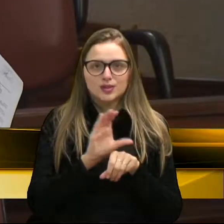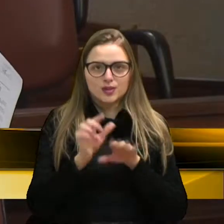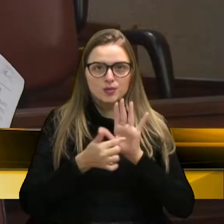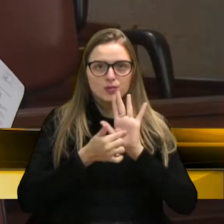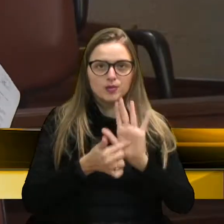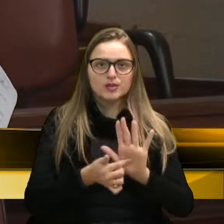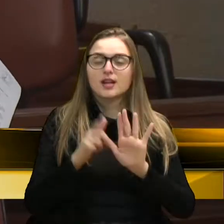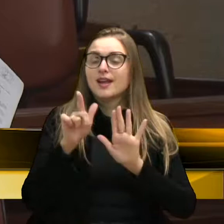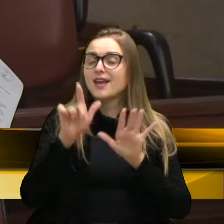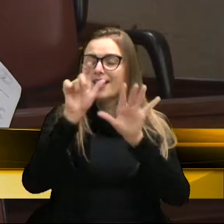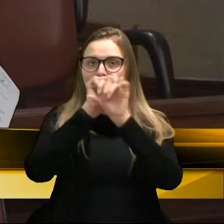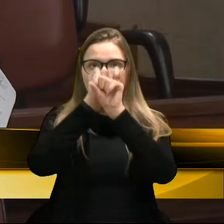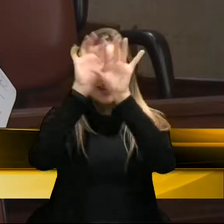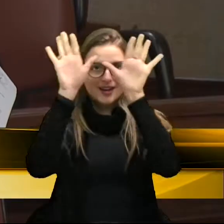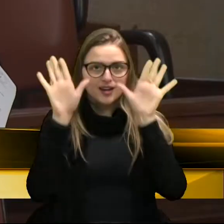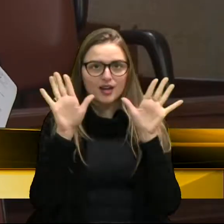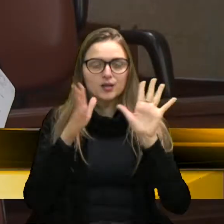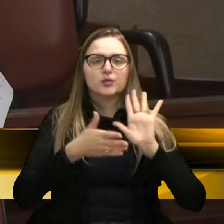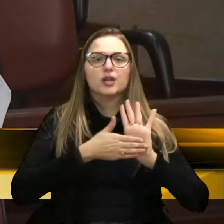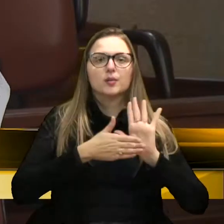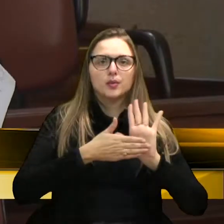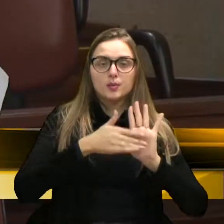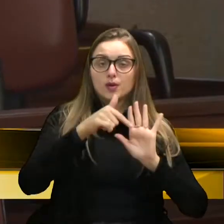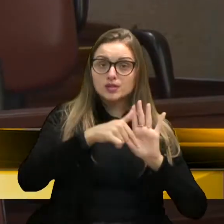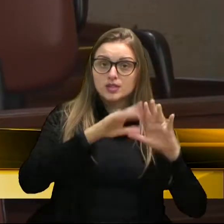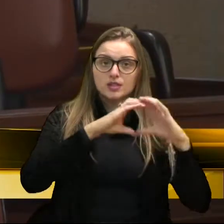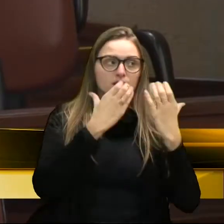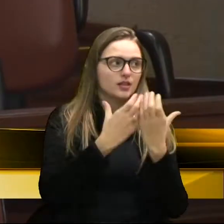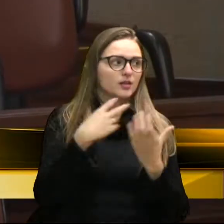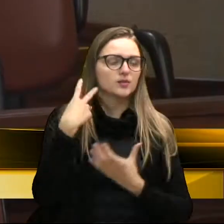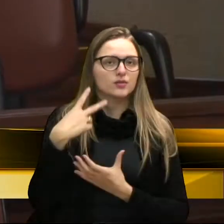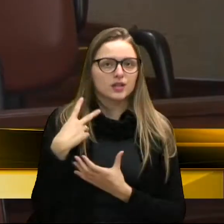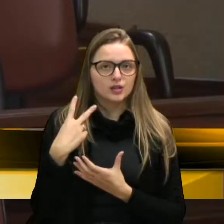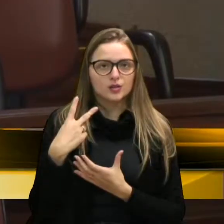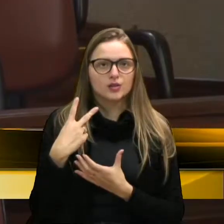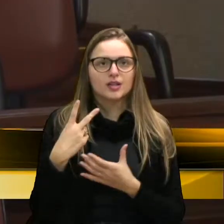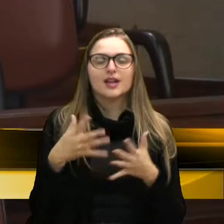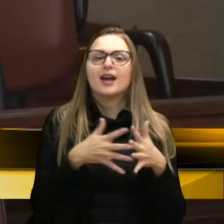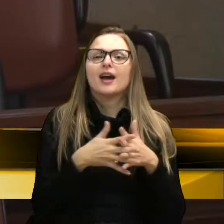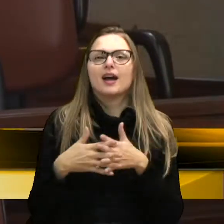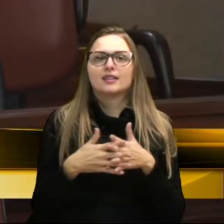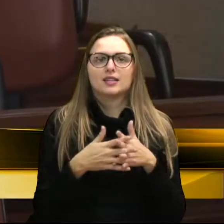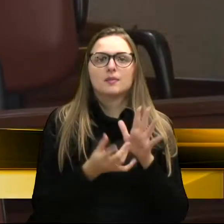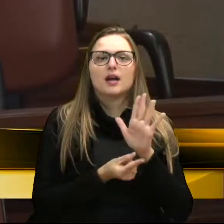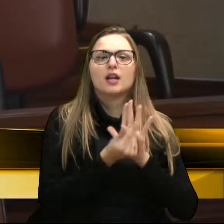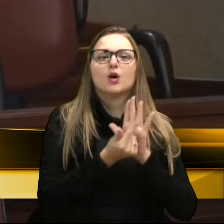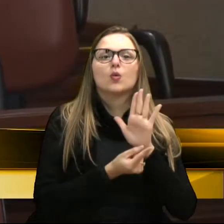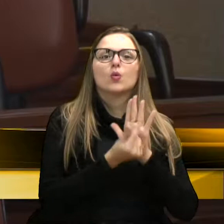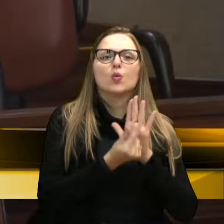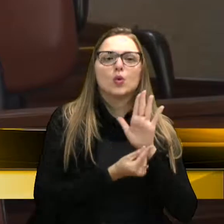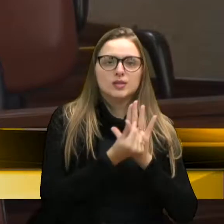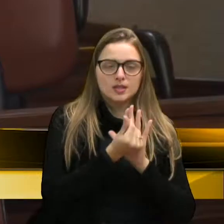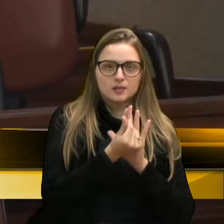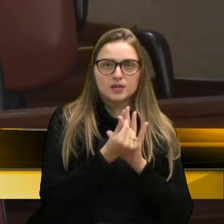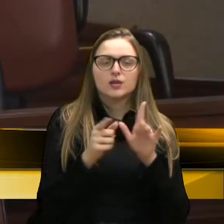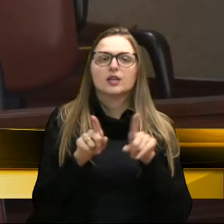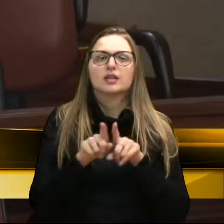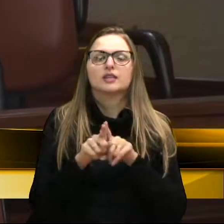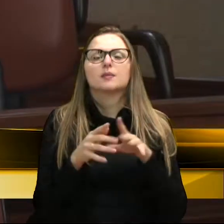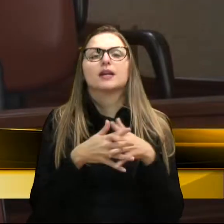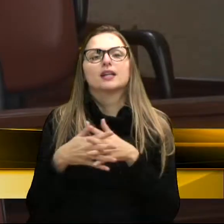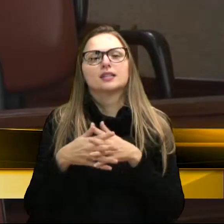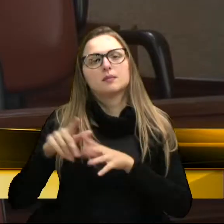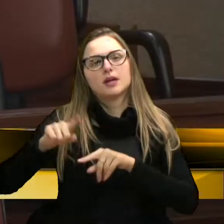fica nítido que a proposta legislativa repercute no orçamento municipal e causa embaraço à